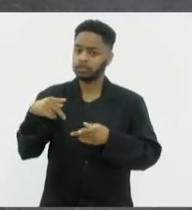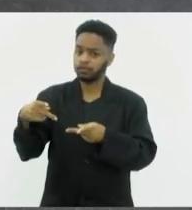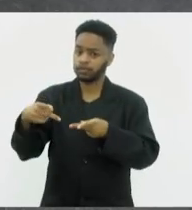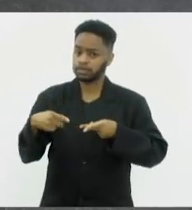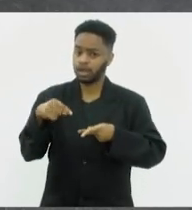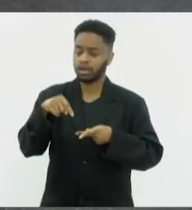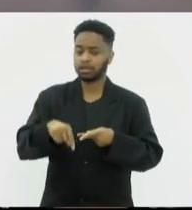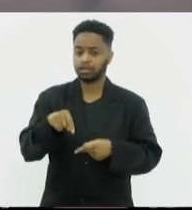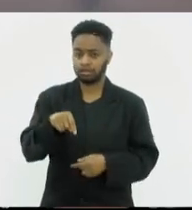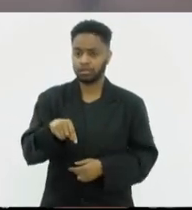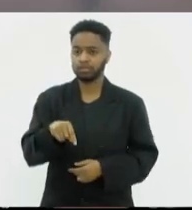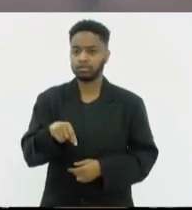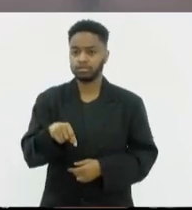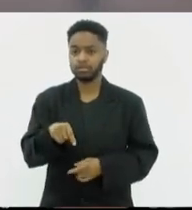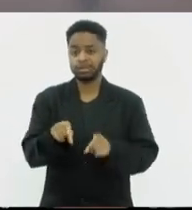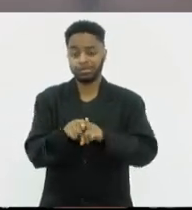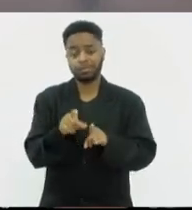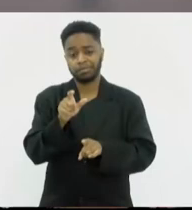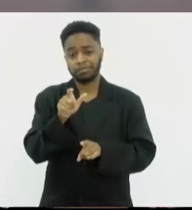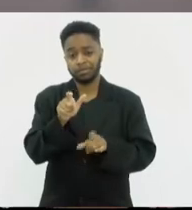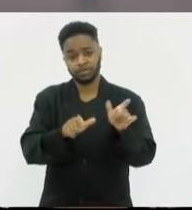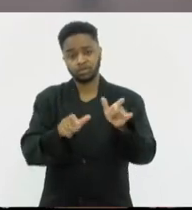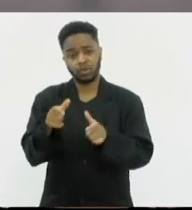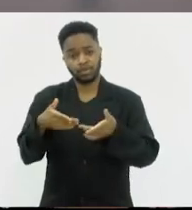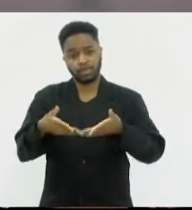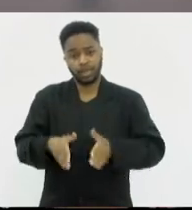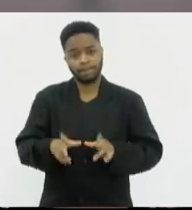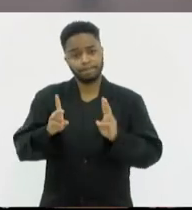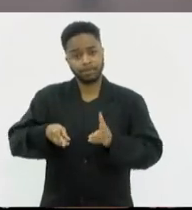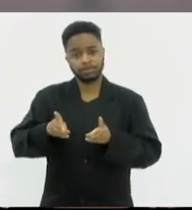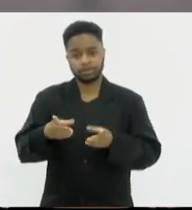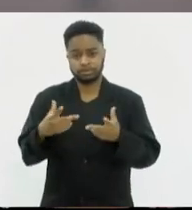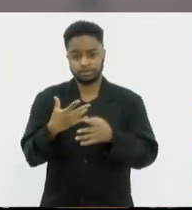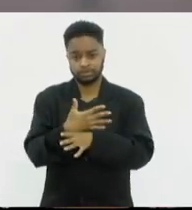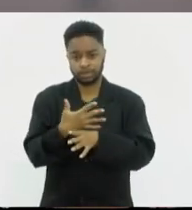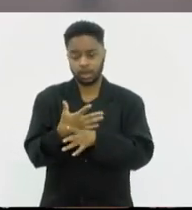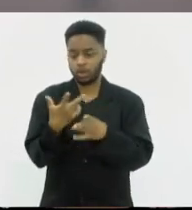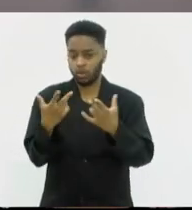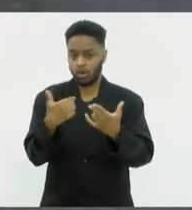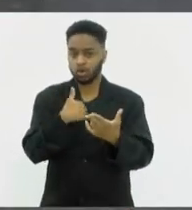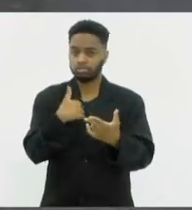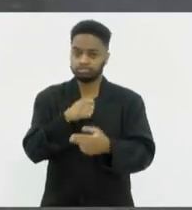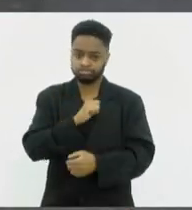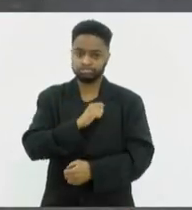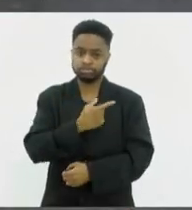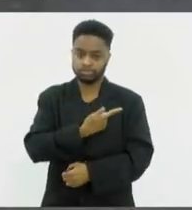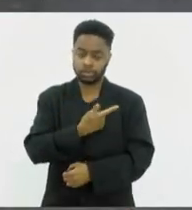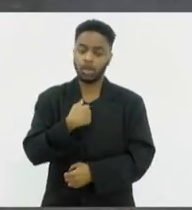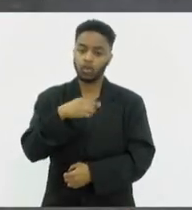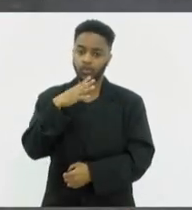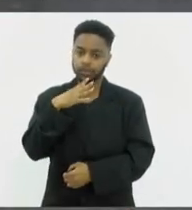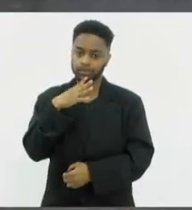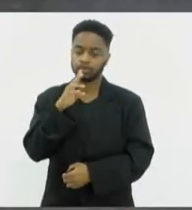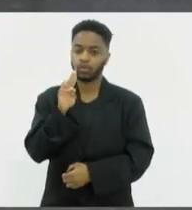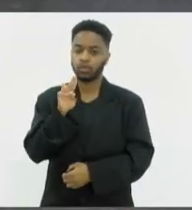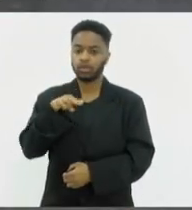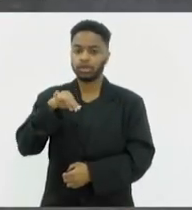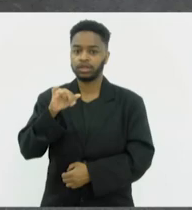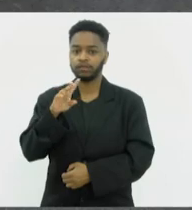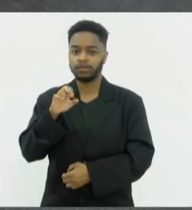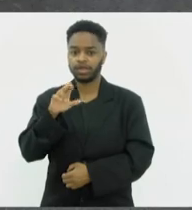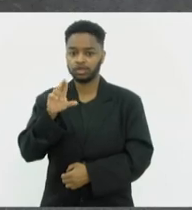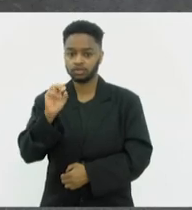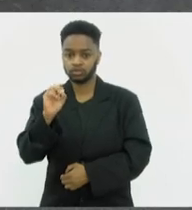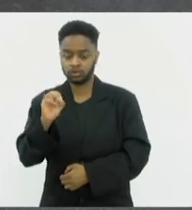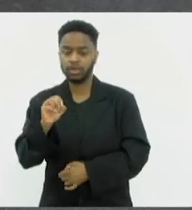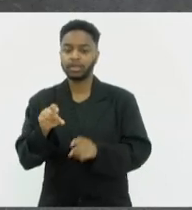na casa, conterrâneos também, porque sou da cidade de São Gonçalo e conheço bem a Universo, trabalhei no EAD durante muito tempo,